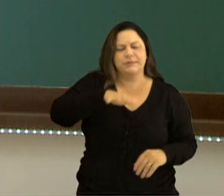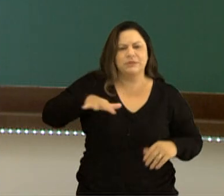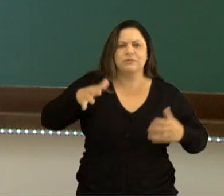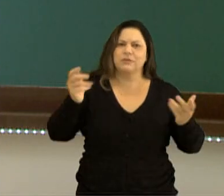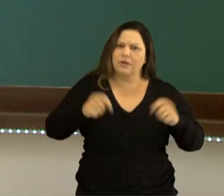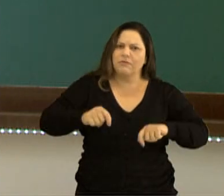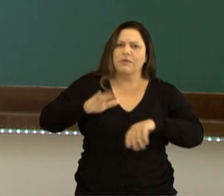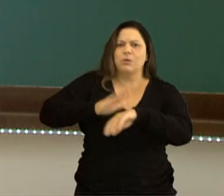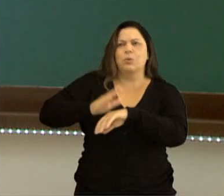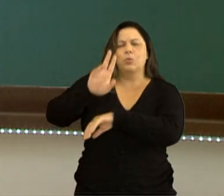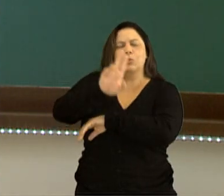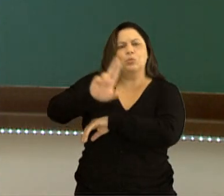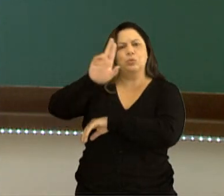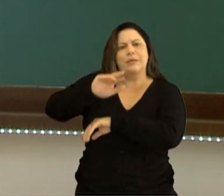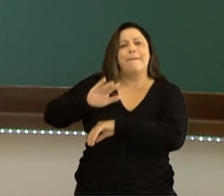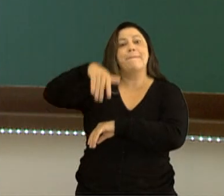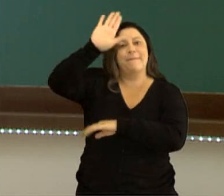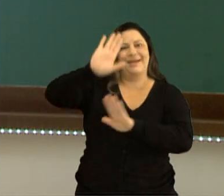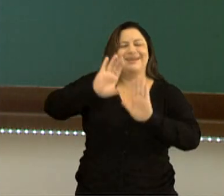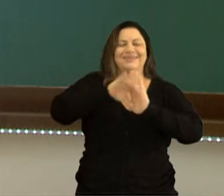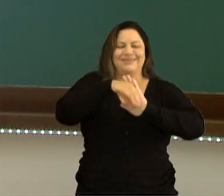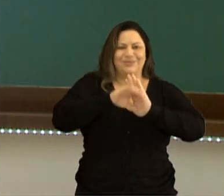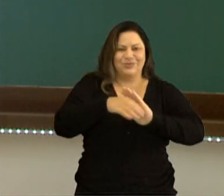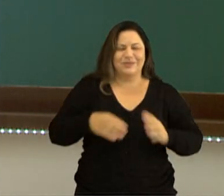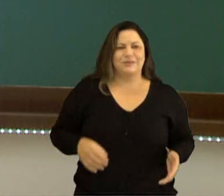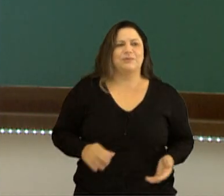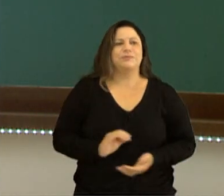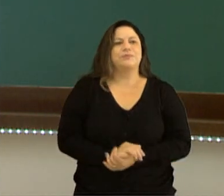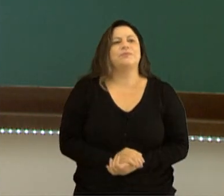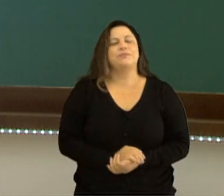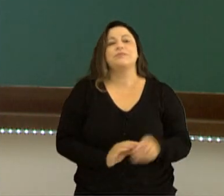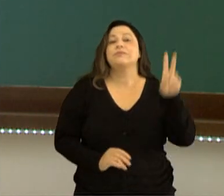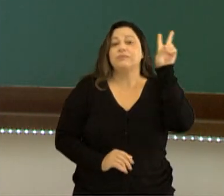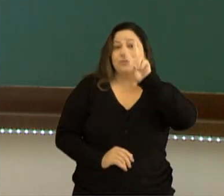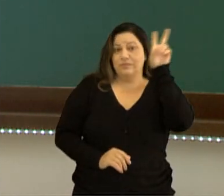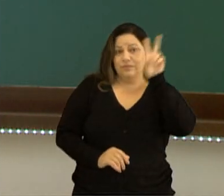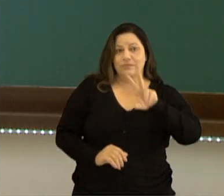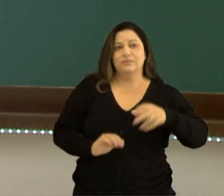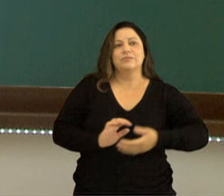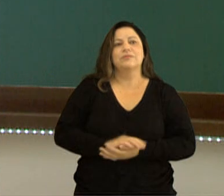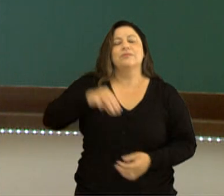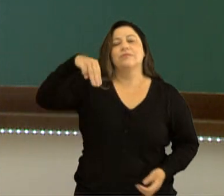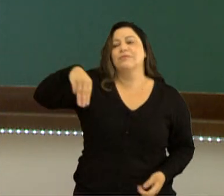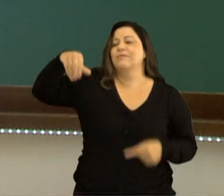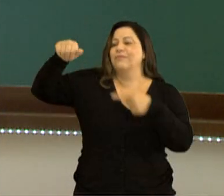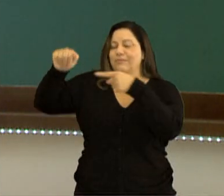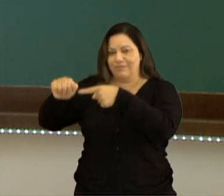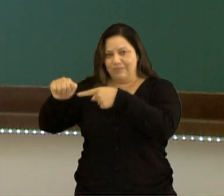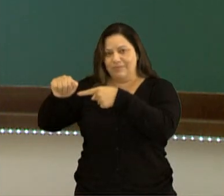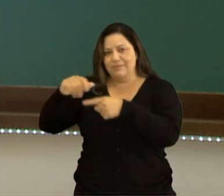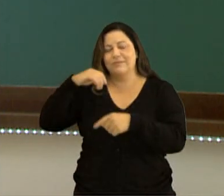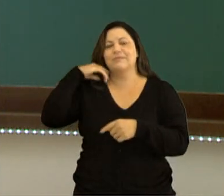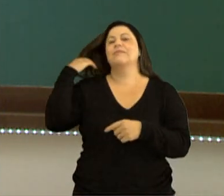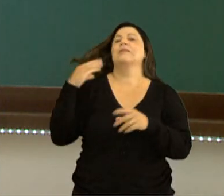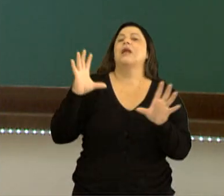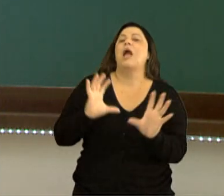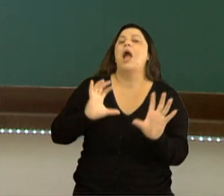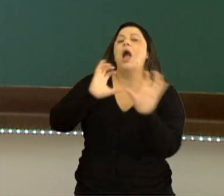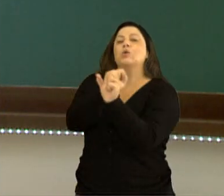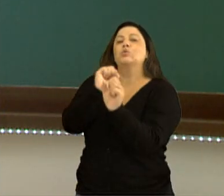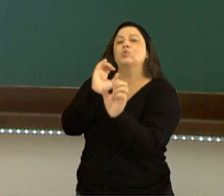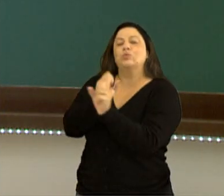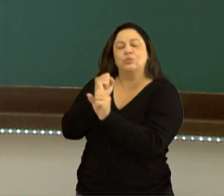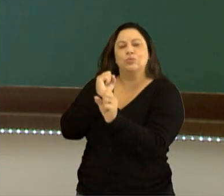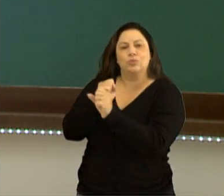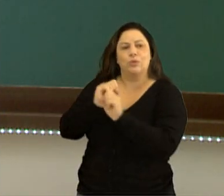utilizar ainda mais esses conceitos estatísticos. Então, vamos relembrar. A média aritmética, então, vai ser o quê? A